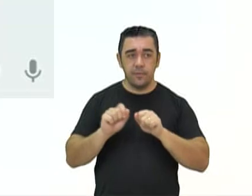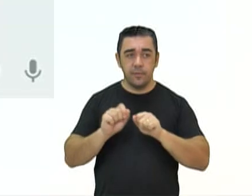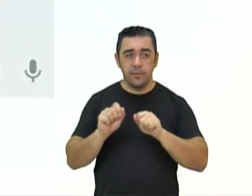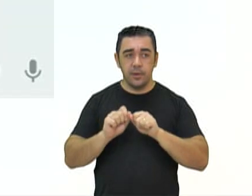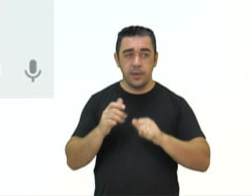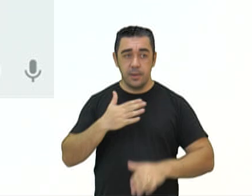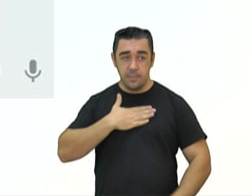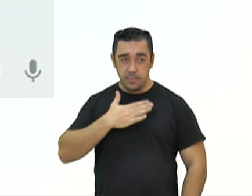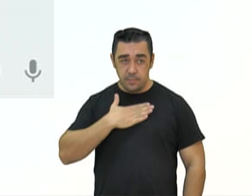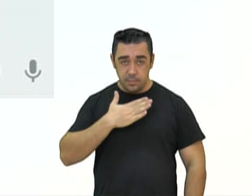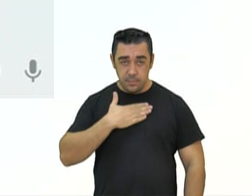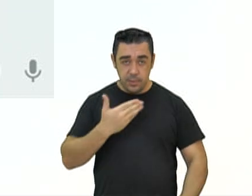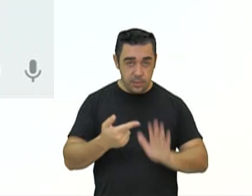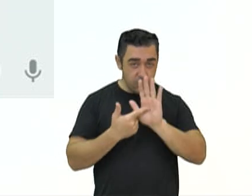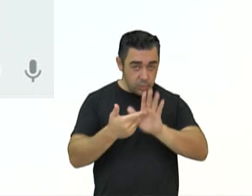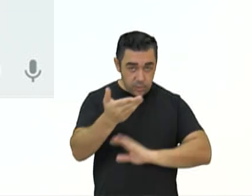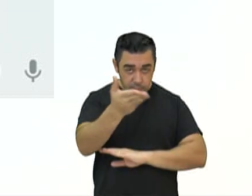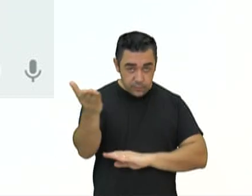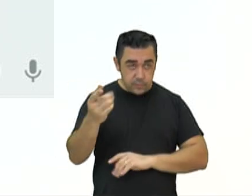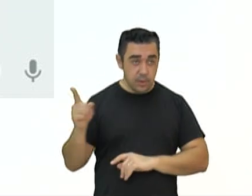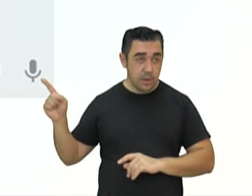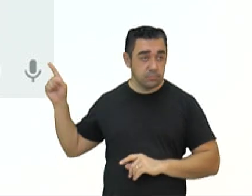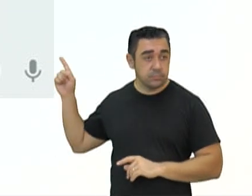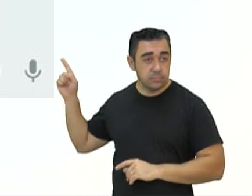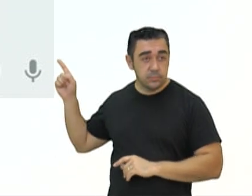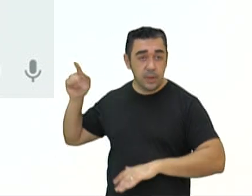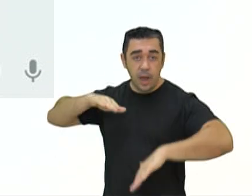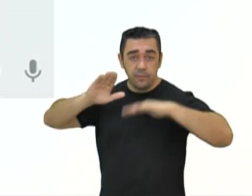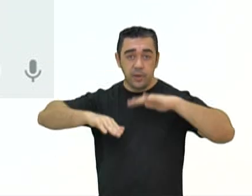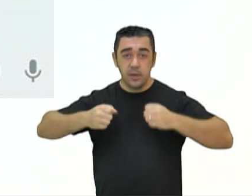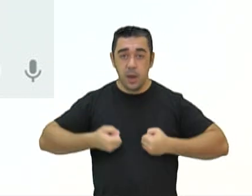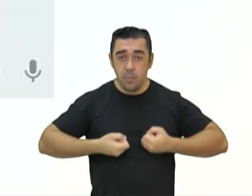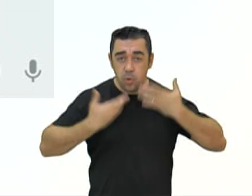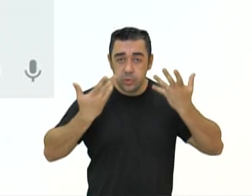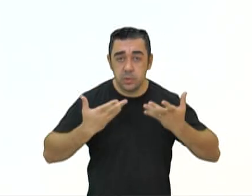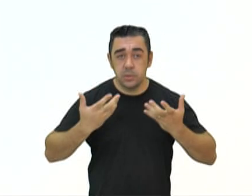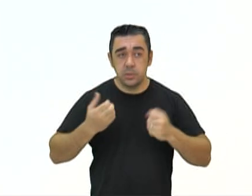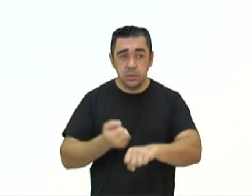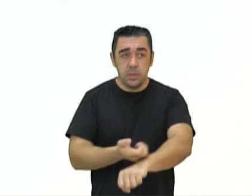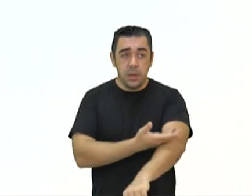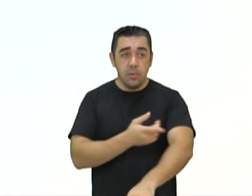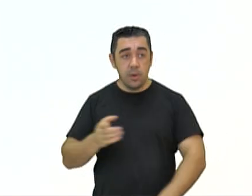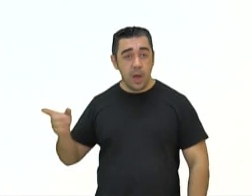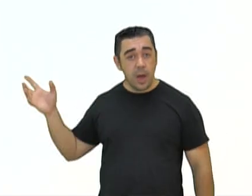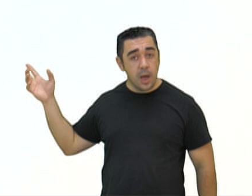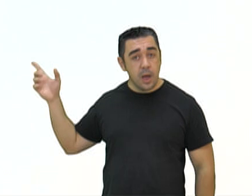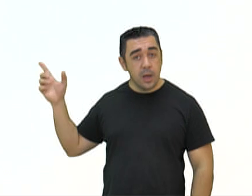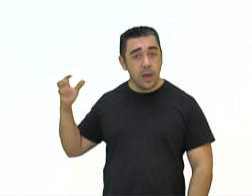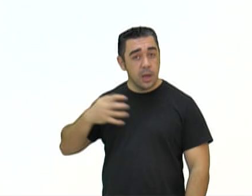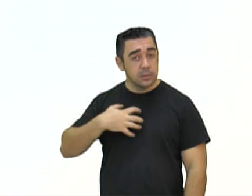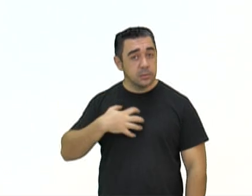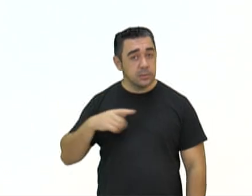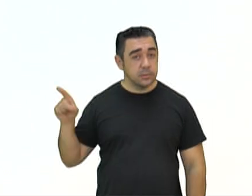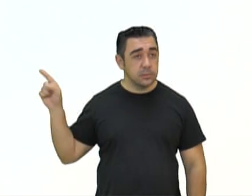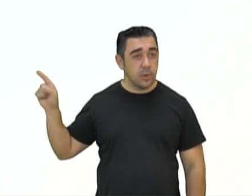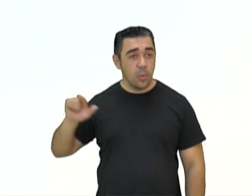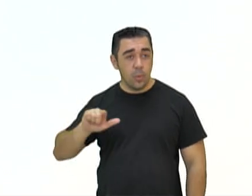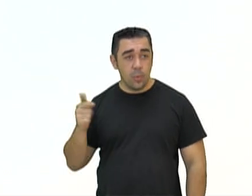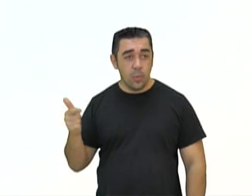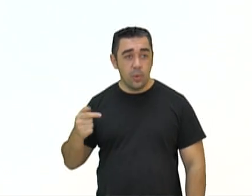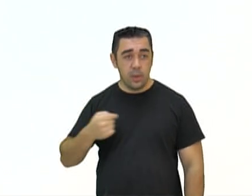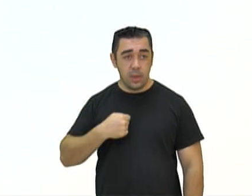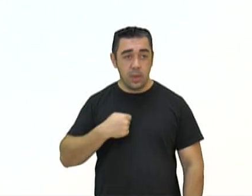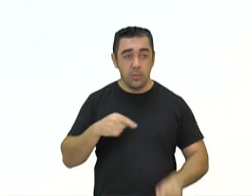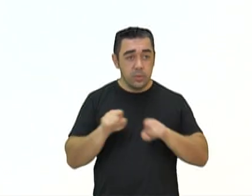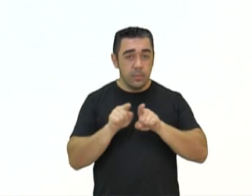minhas figurinhas para trazer aqui. A gente expressa emoções agora através de figurinhas, né? E outras figurinhas também. Tem até